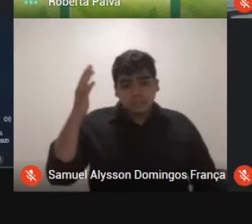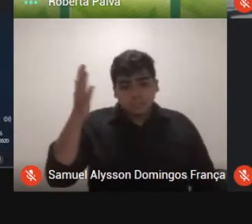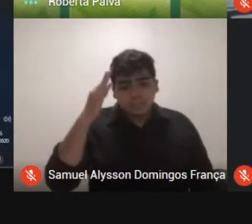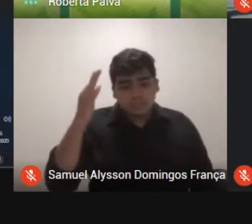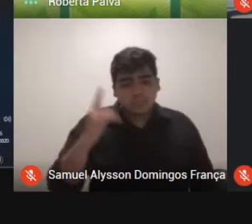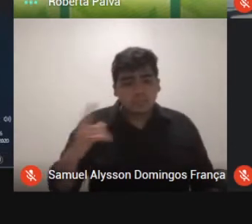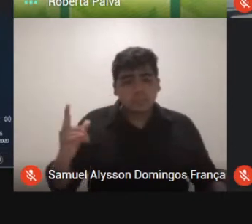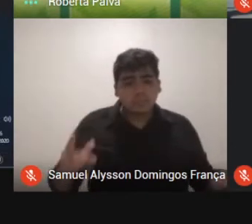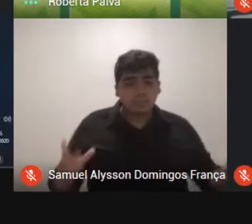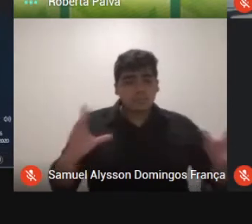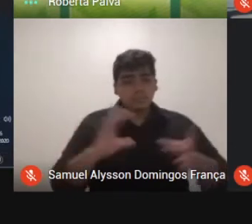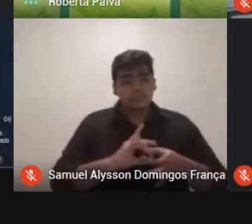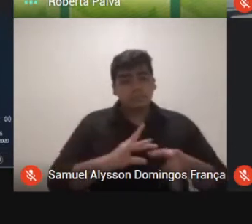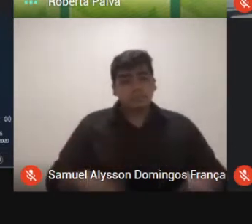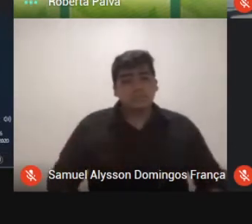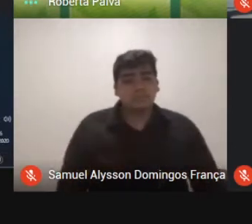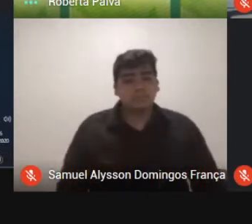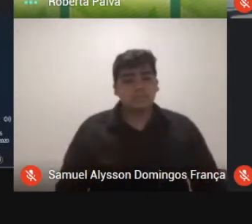isso?